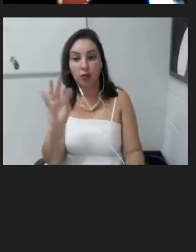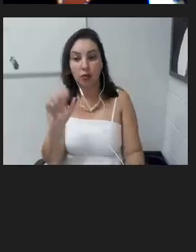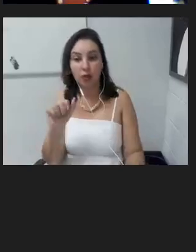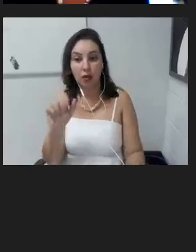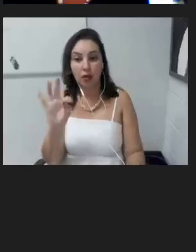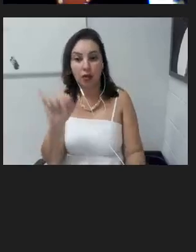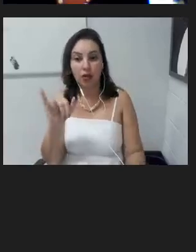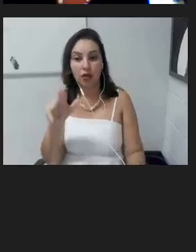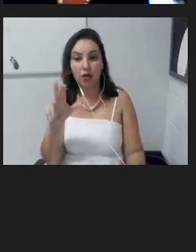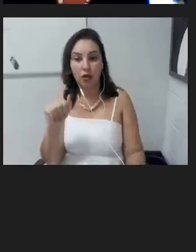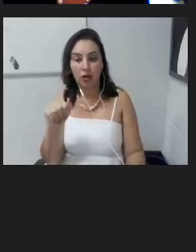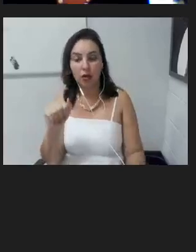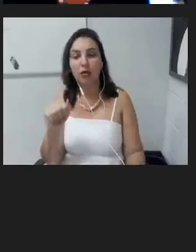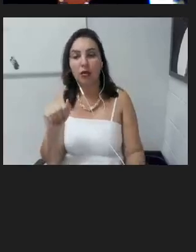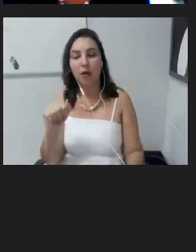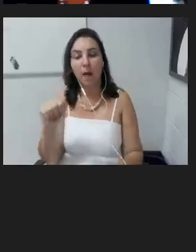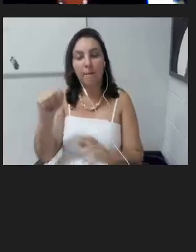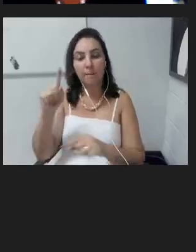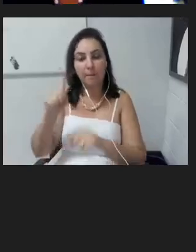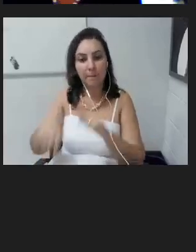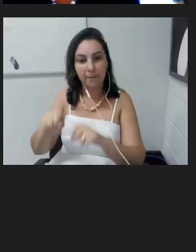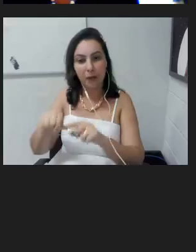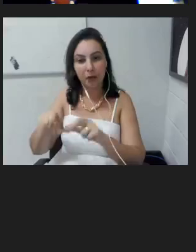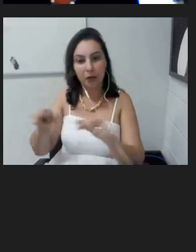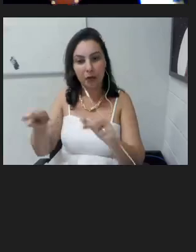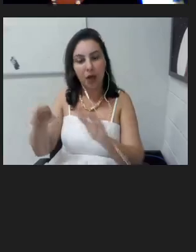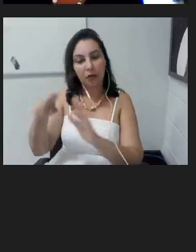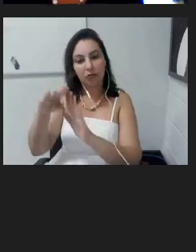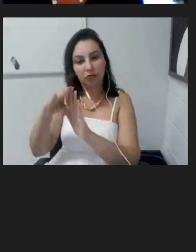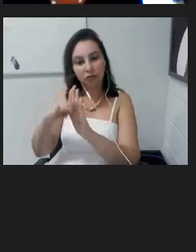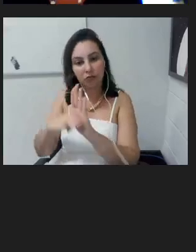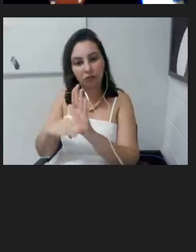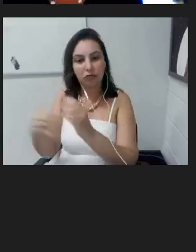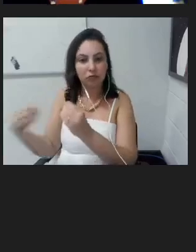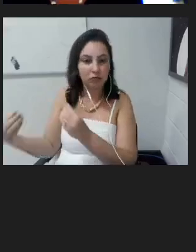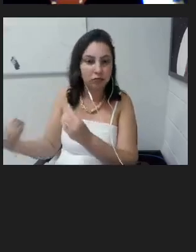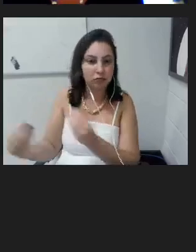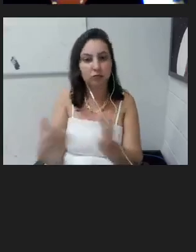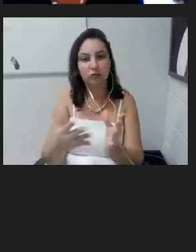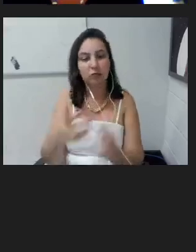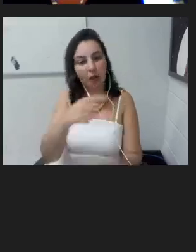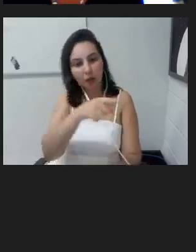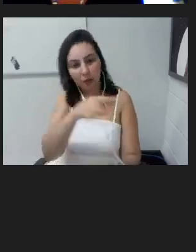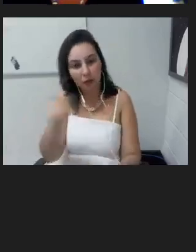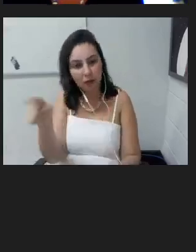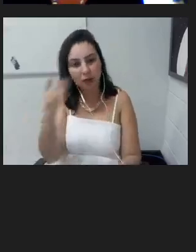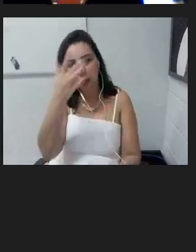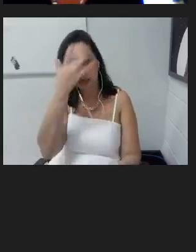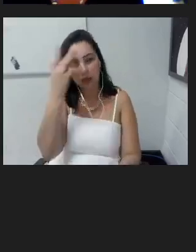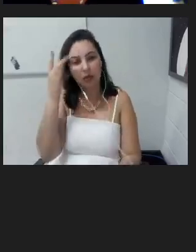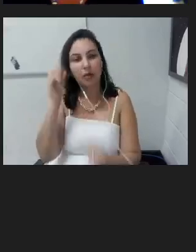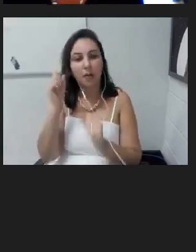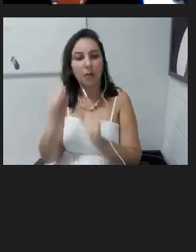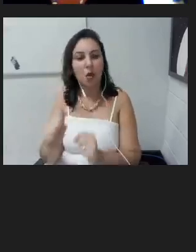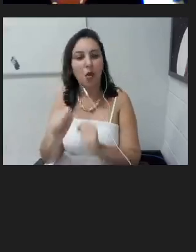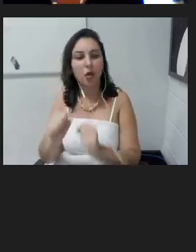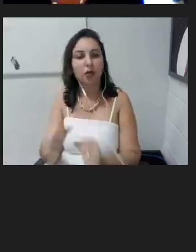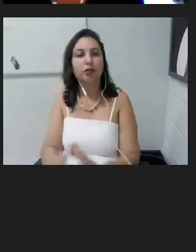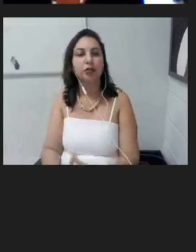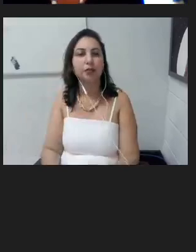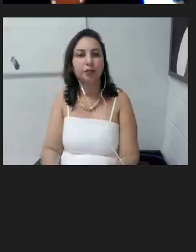de materiais para a gente repassar para vocês, tá, pessoal? Sem problema.